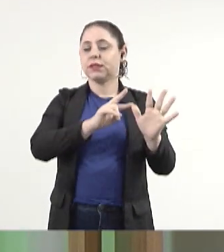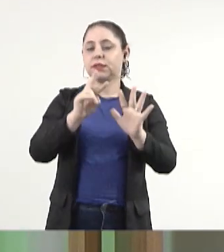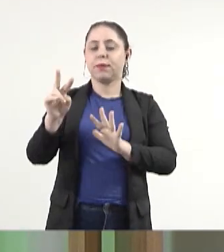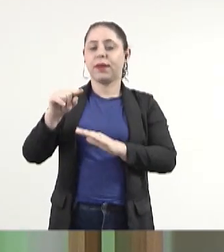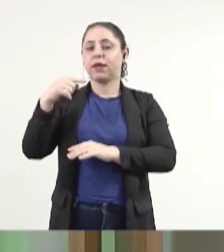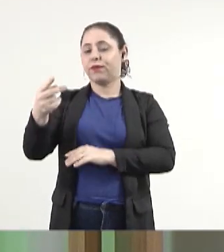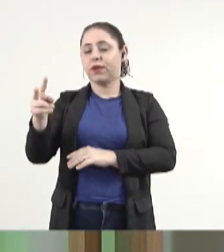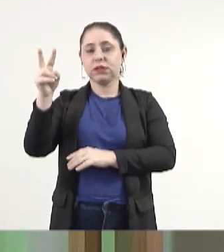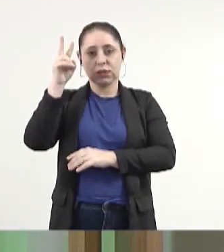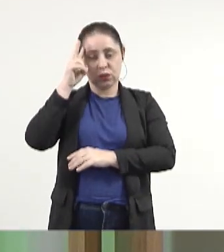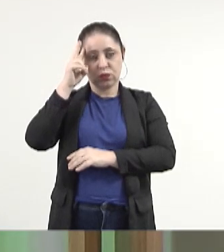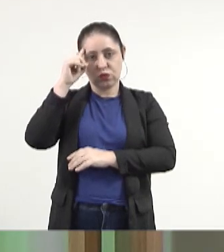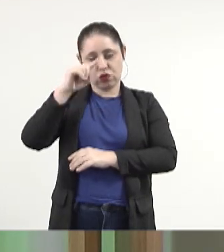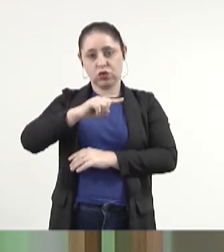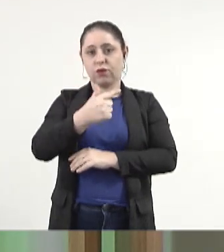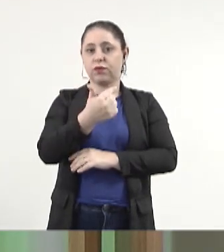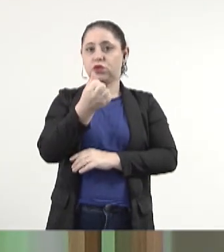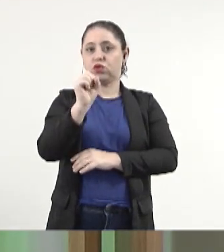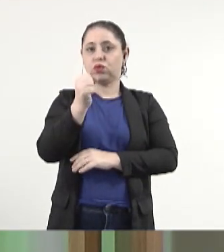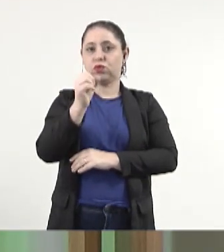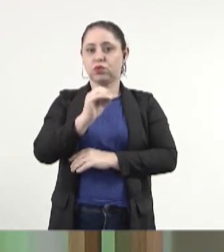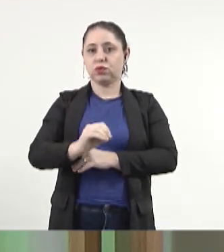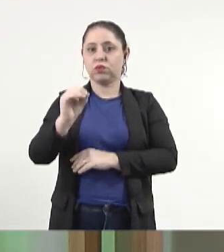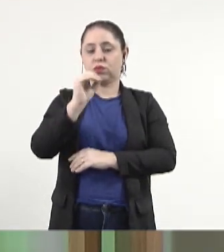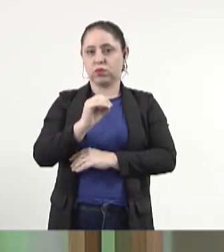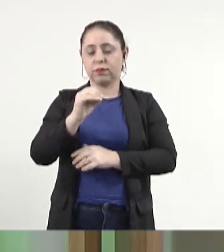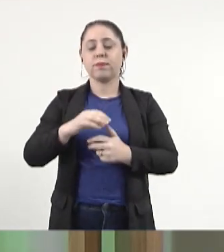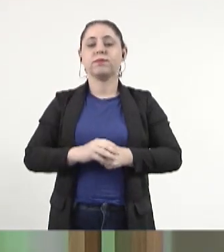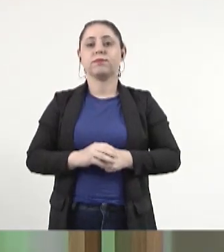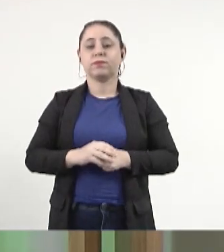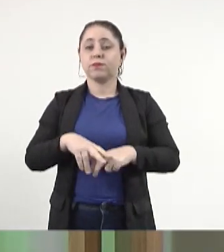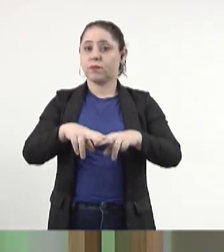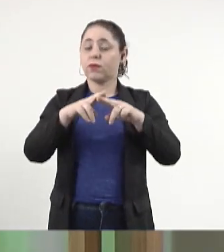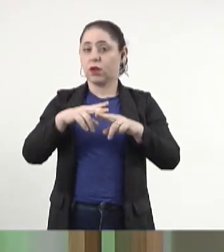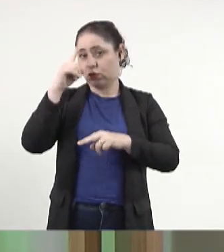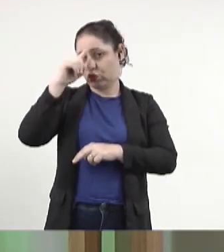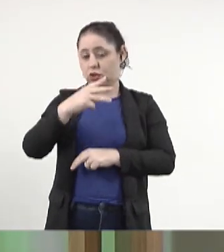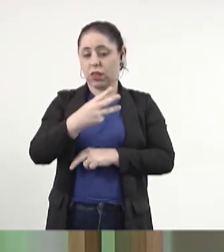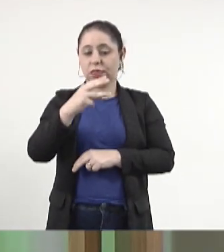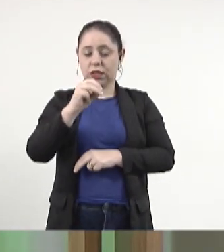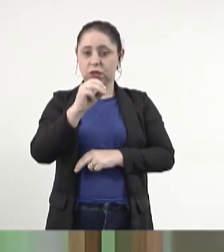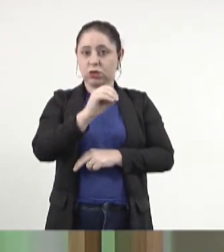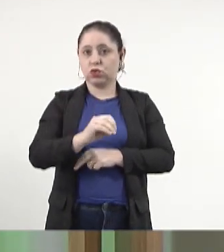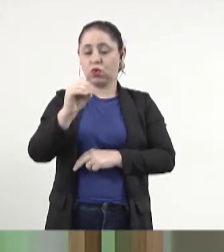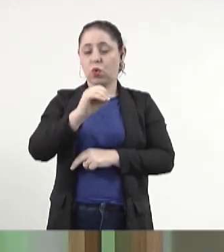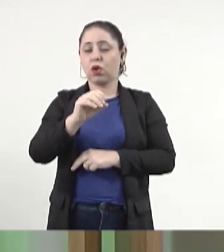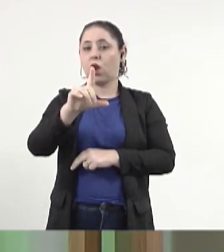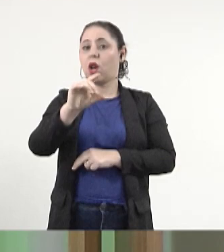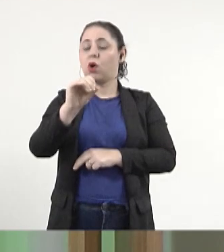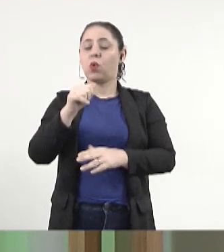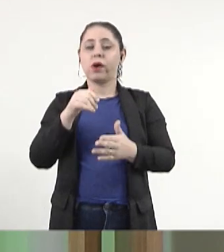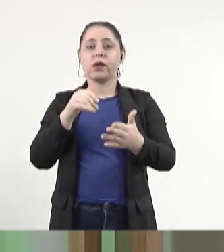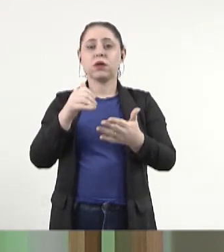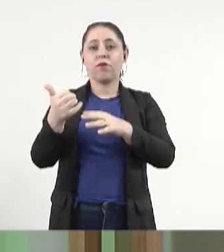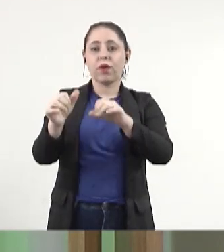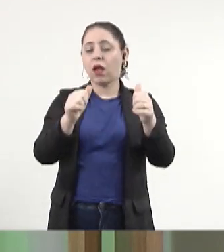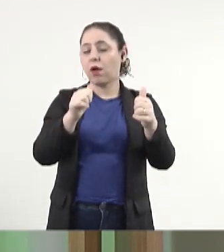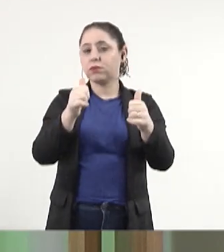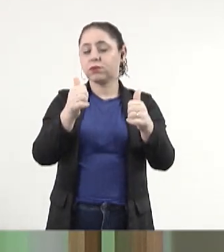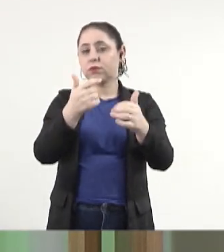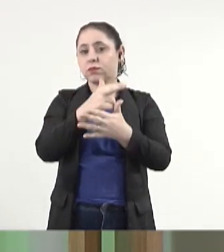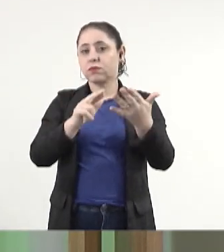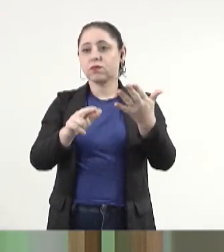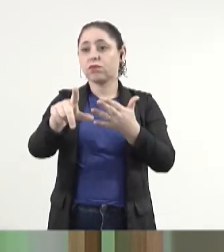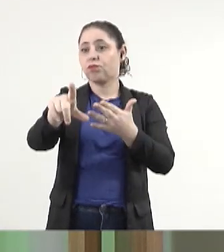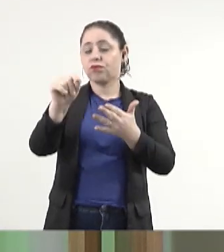próxima segunda-feira, dia 28 de outubro. Com isso, no dia 30 de outubro, a LOA deve ter o